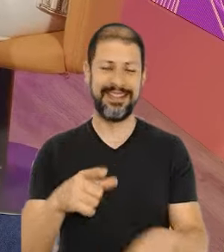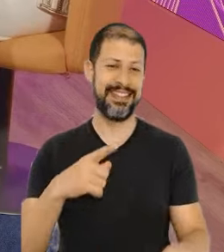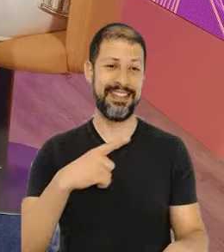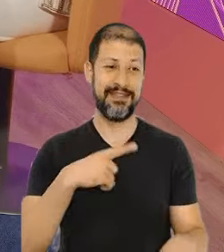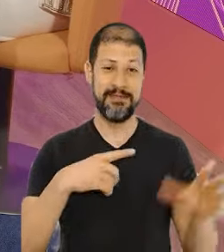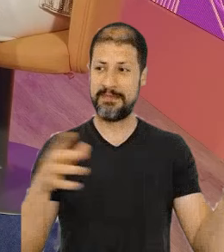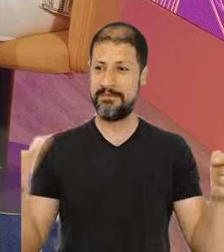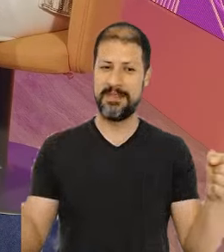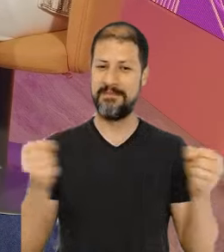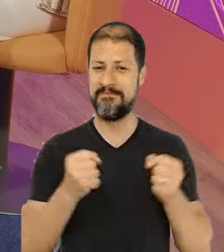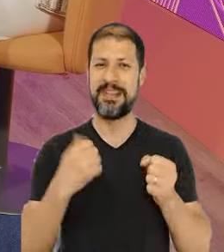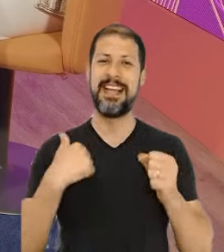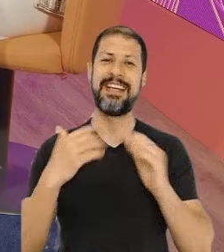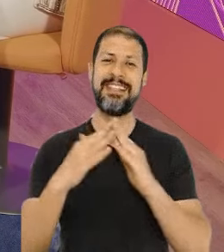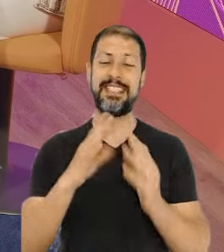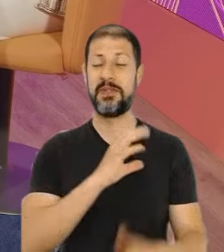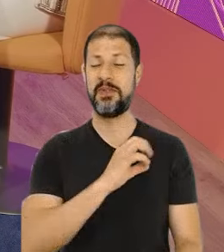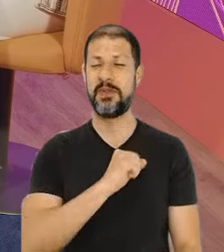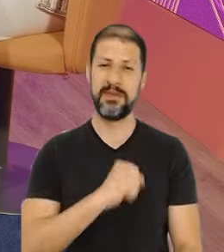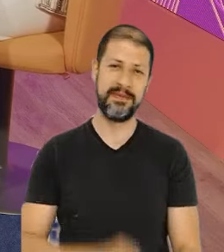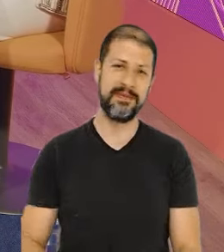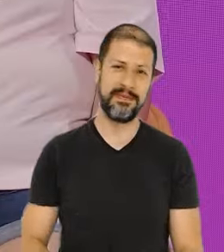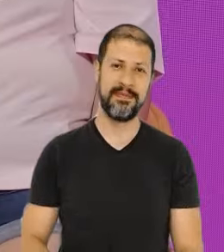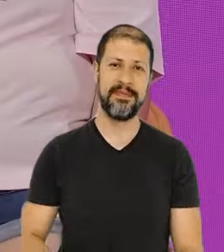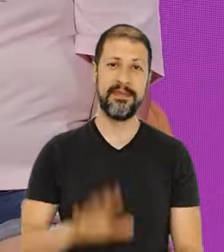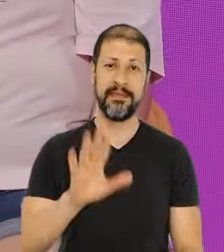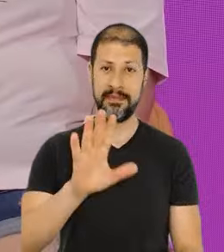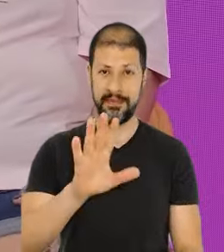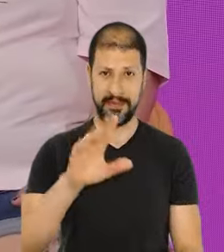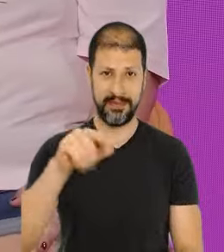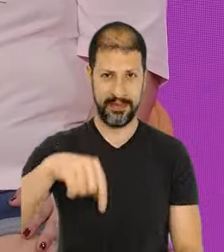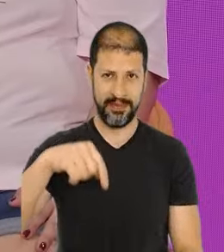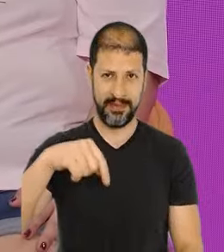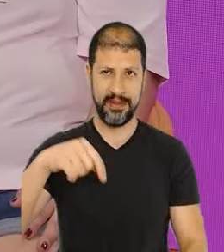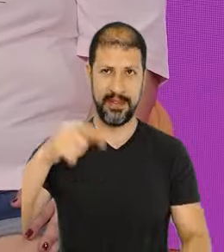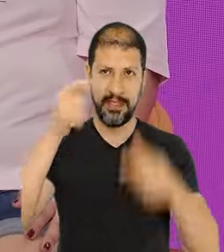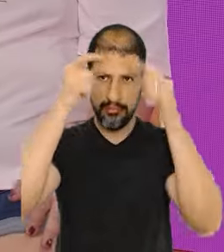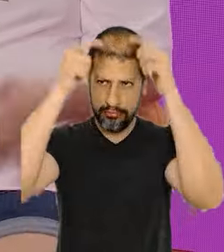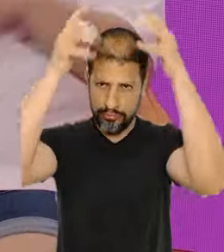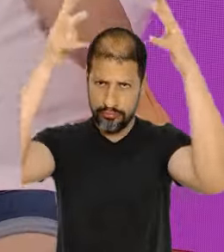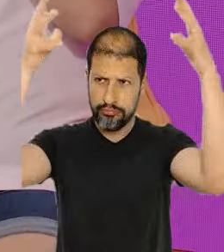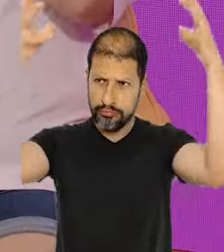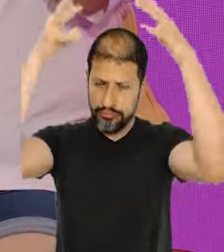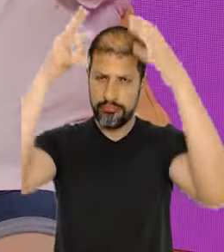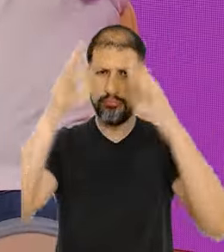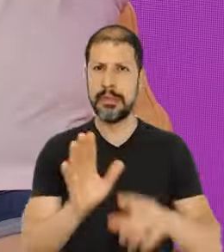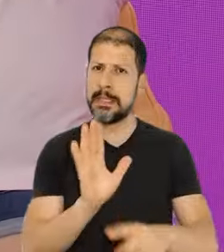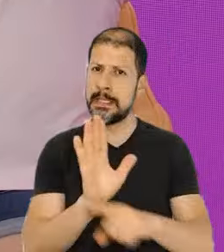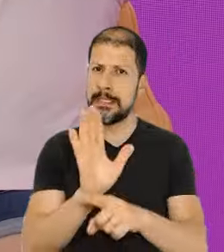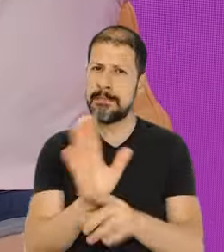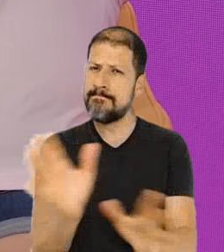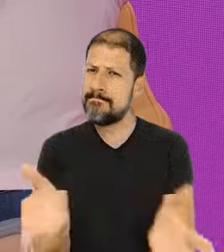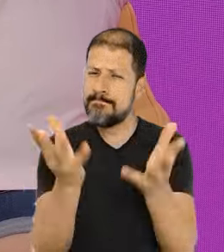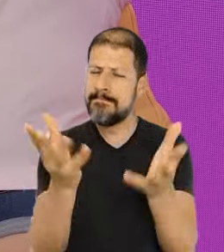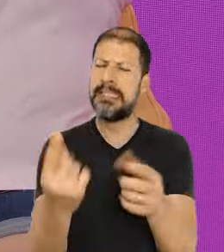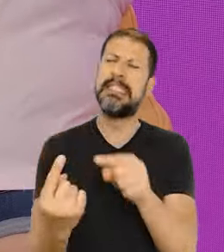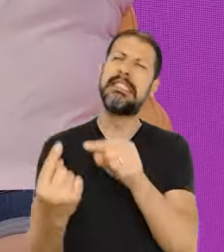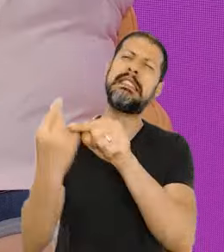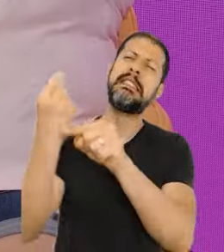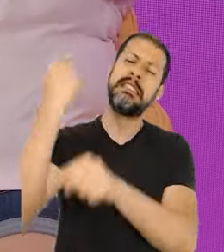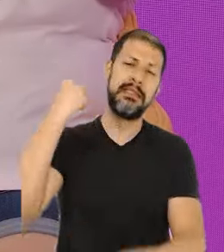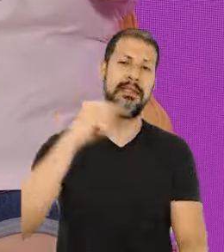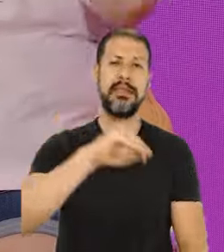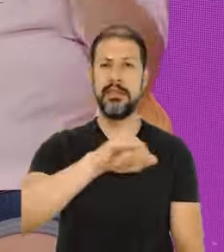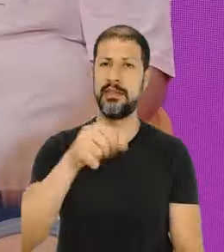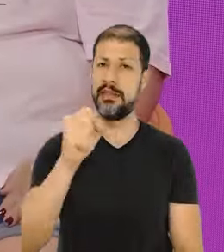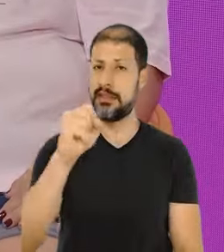tempo todo na cozinha ela adora mas a chefe que que estimulou que incentivou lá no lá atrás quando a Jéssica